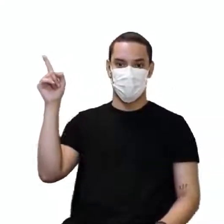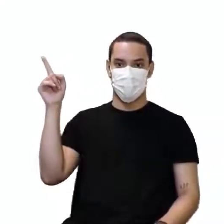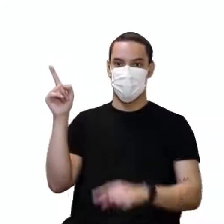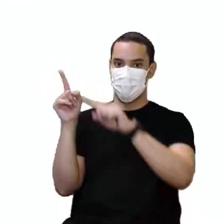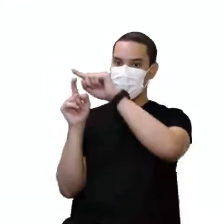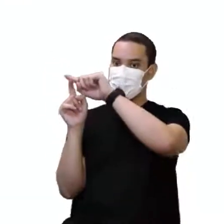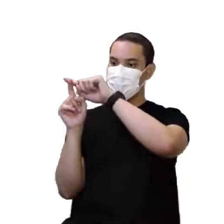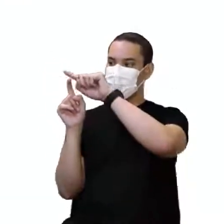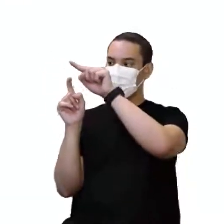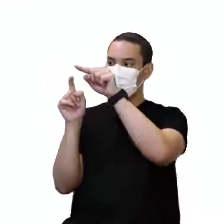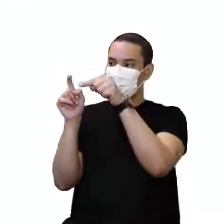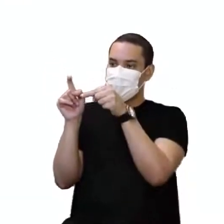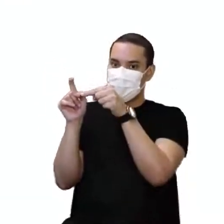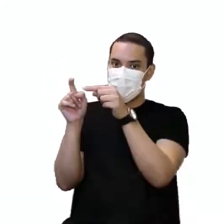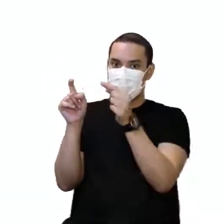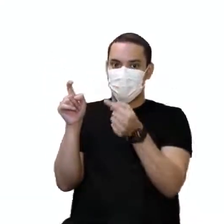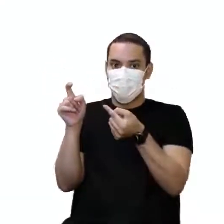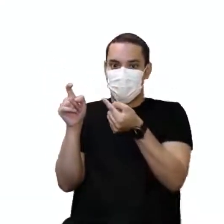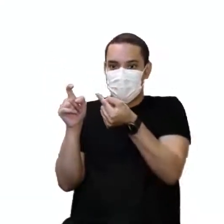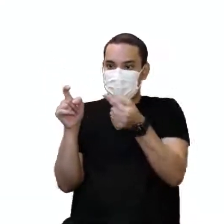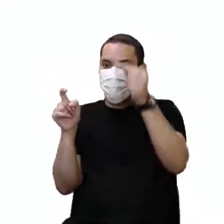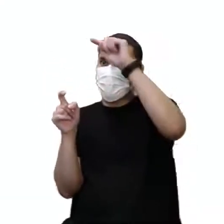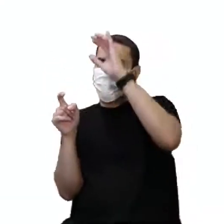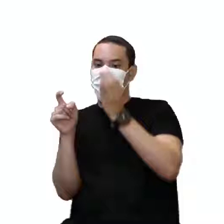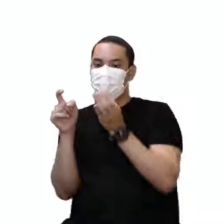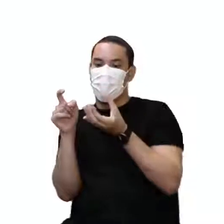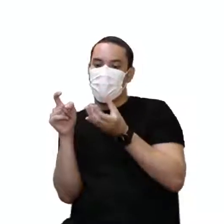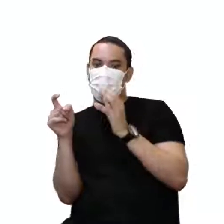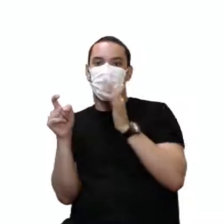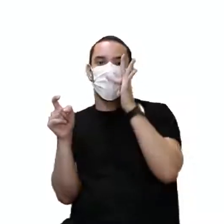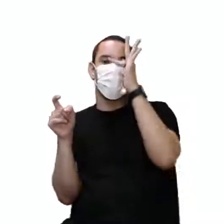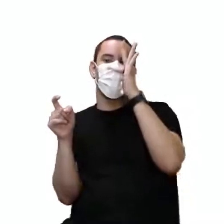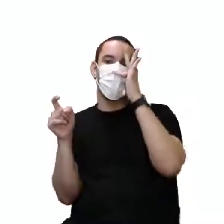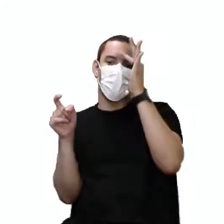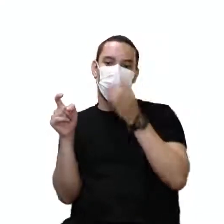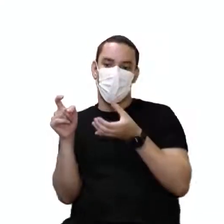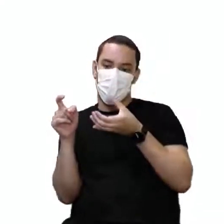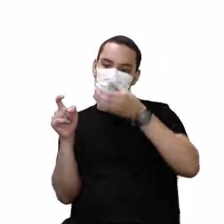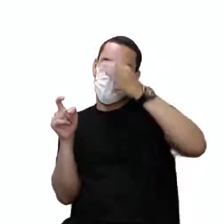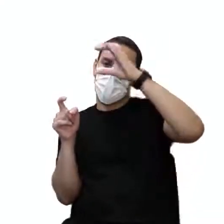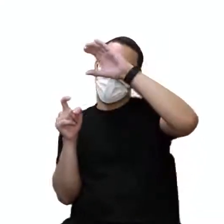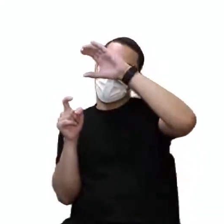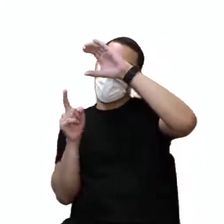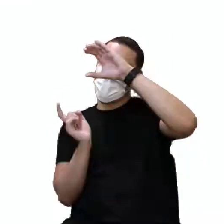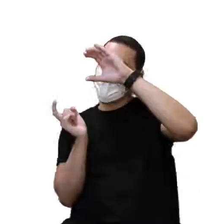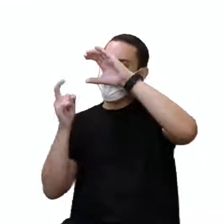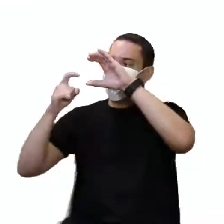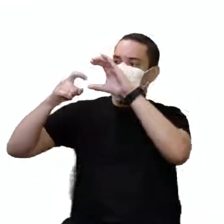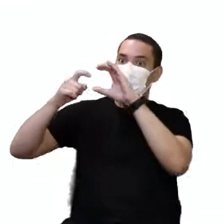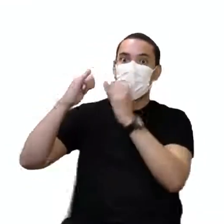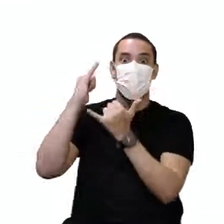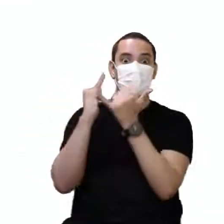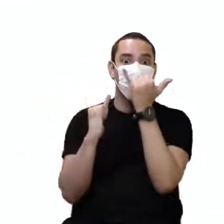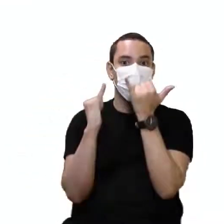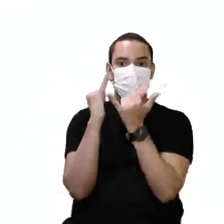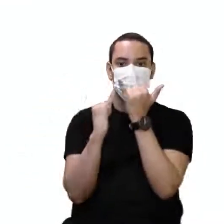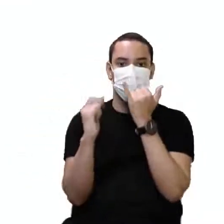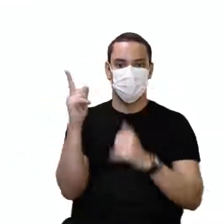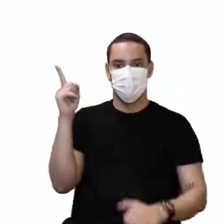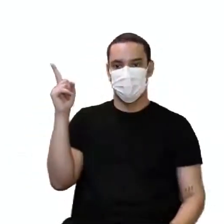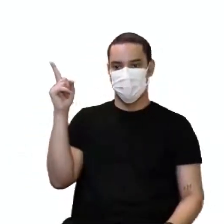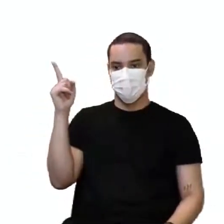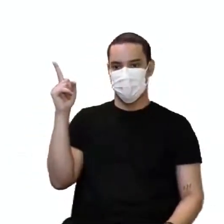o bico dessa ave, né? E olha a estrutura da flor, galera. A